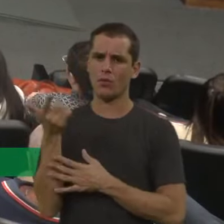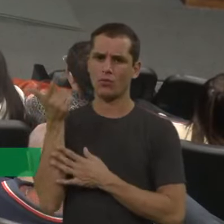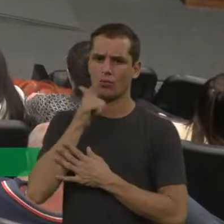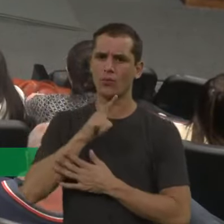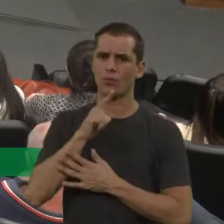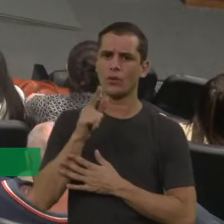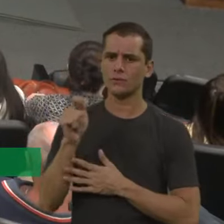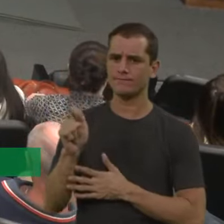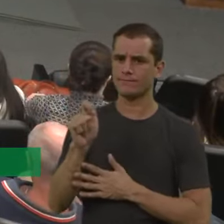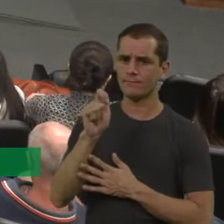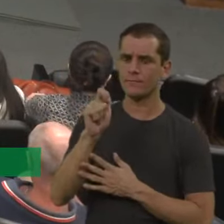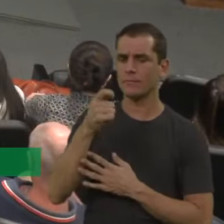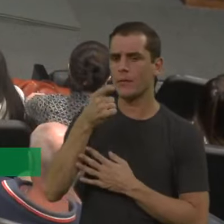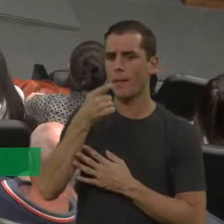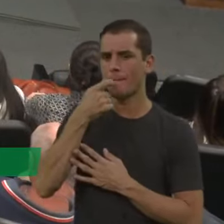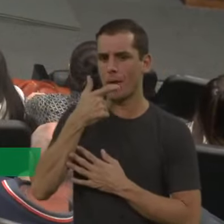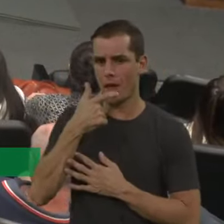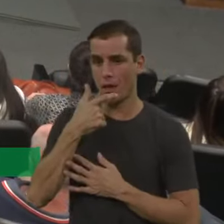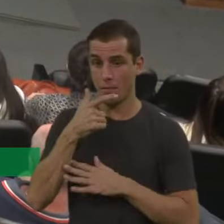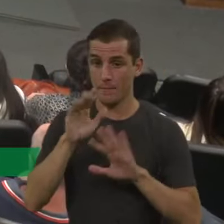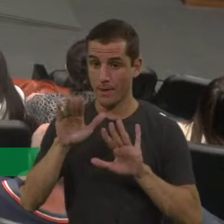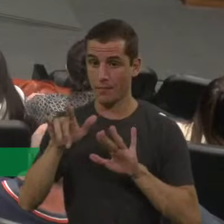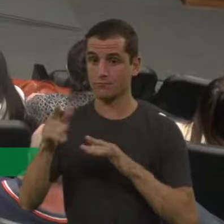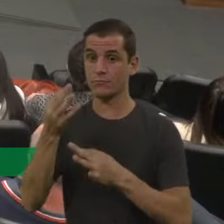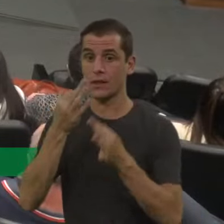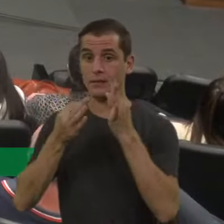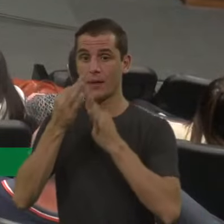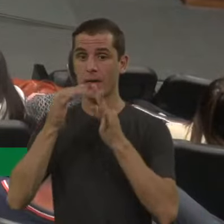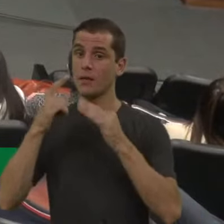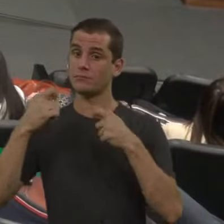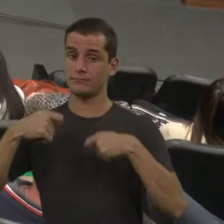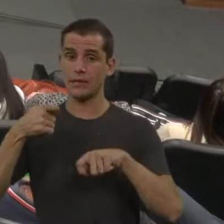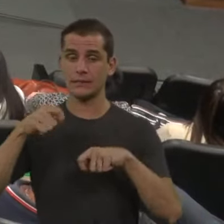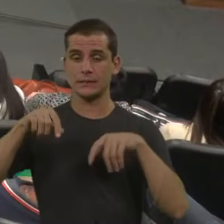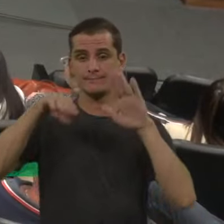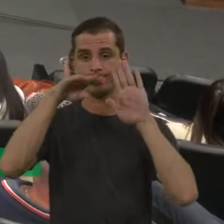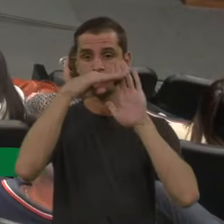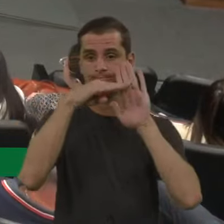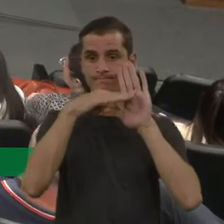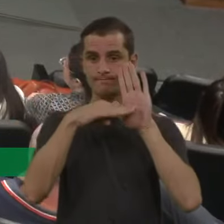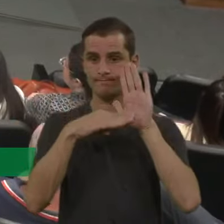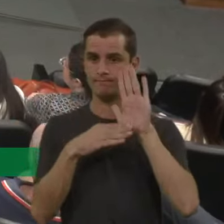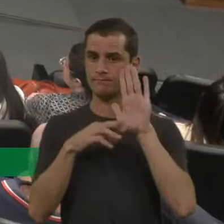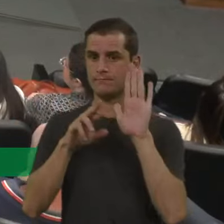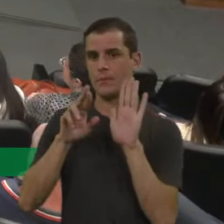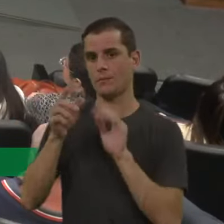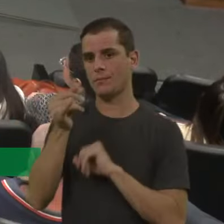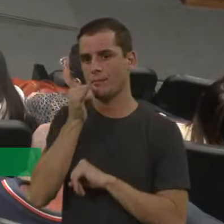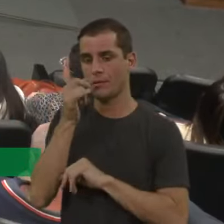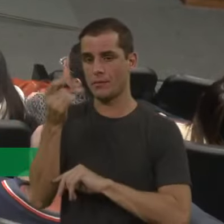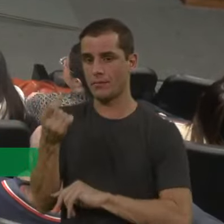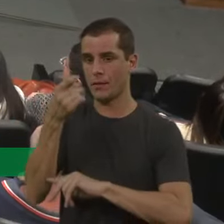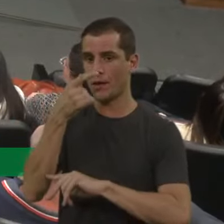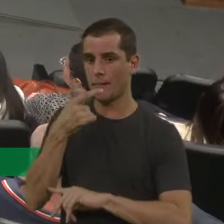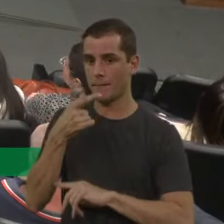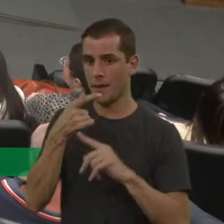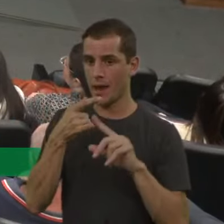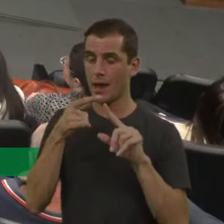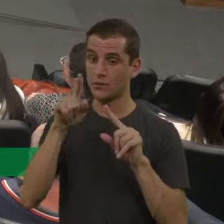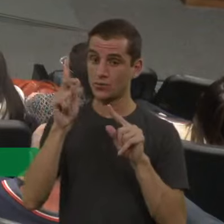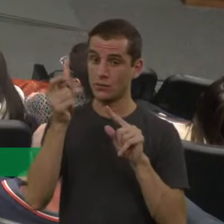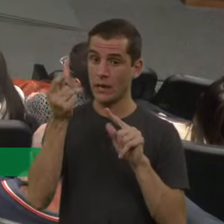a esse tratamento, a gente também tem critérios. Ninguém vai ficar dando um medicamento de alto custo se não há necessidade,